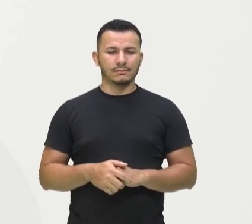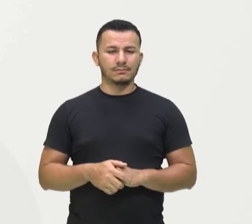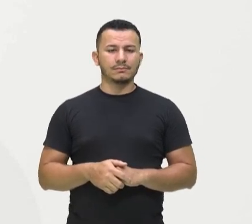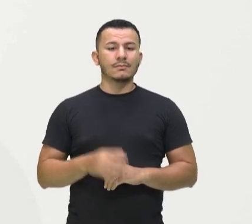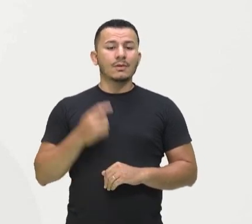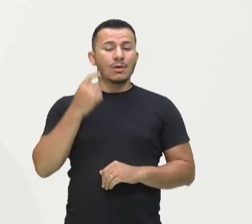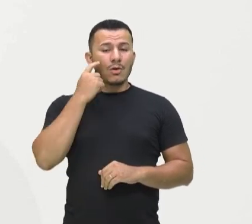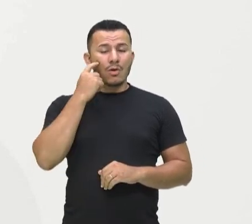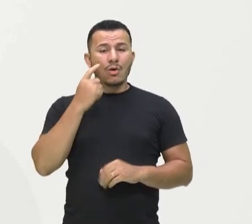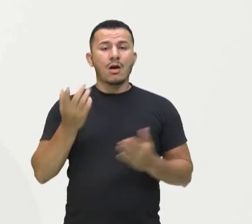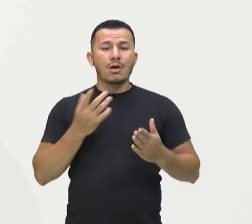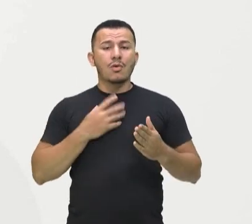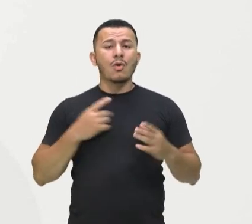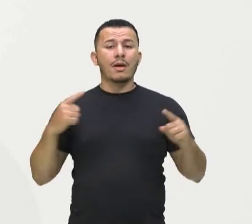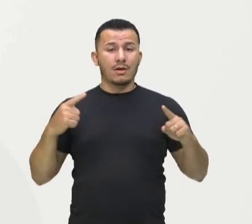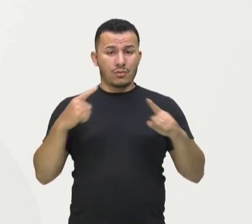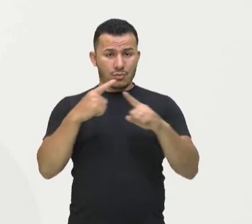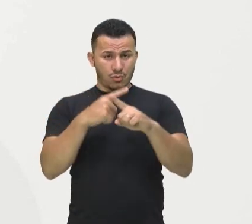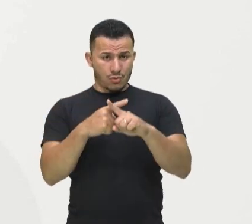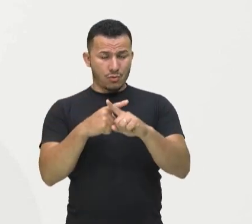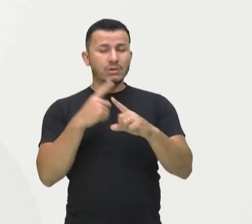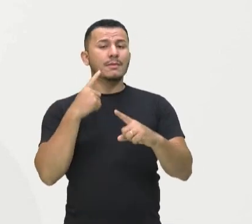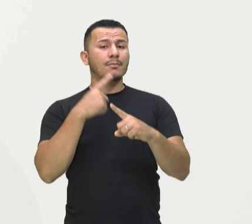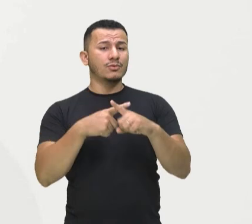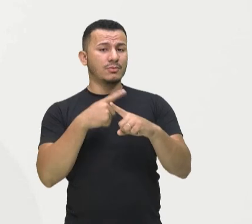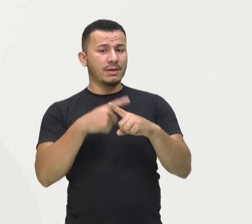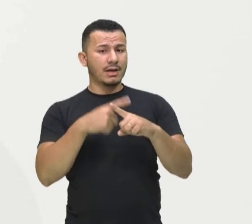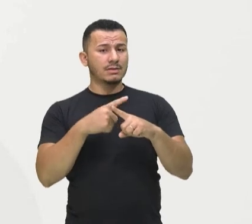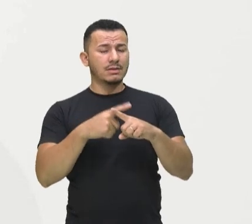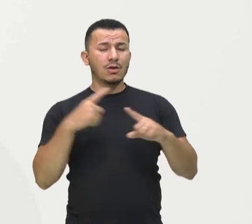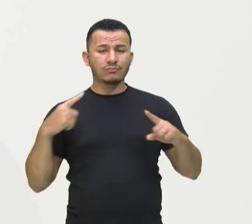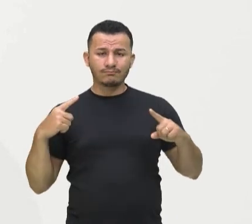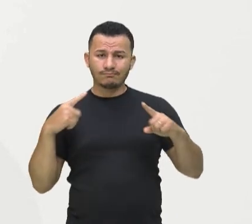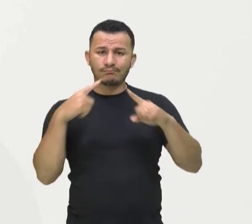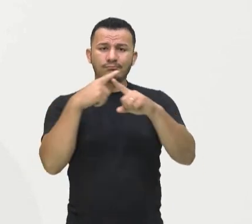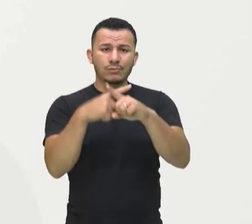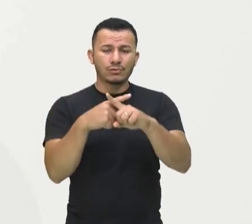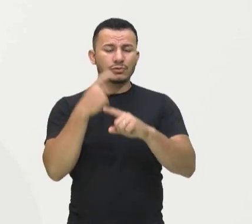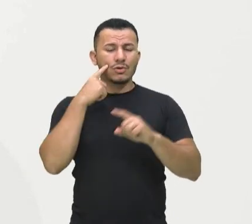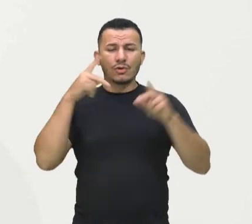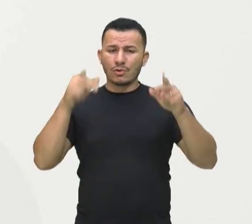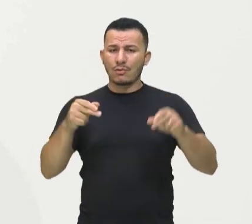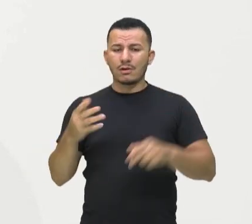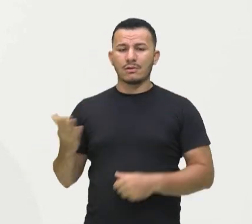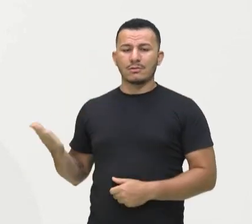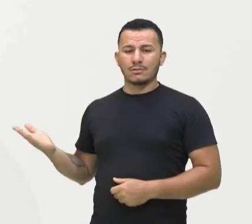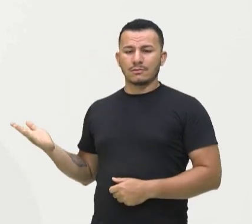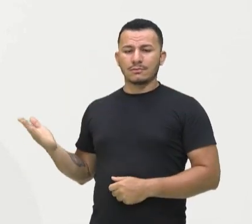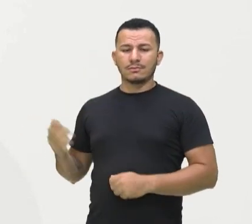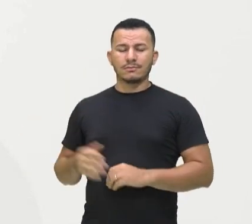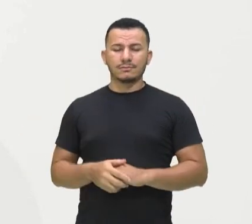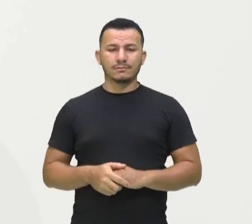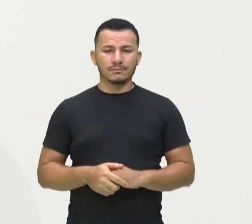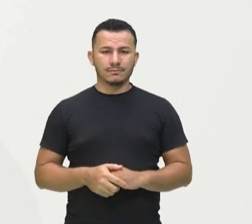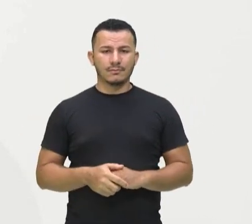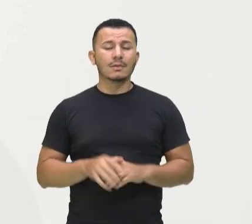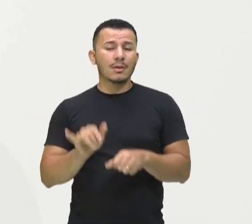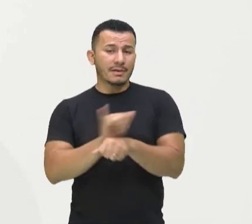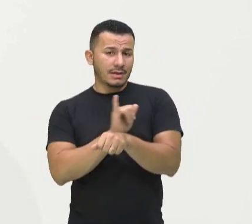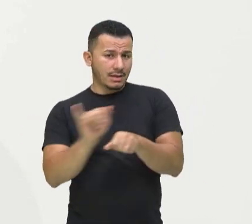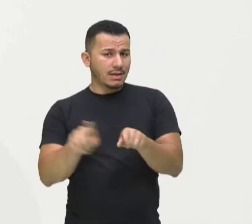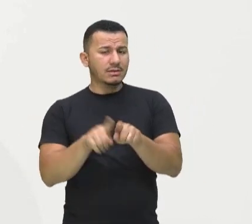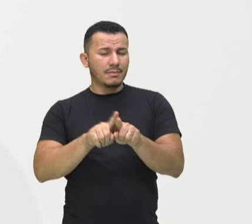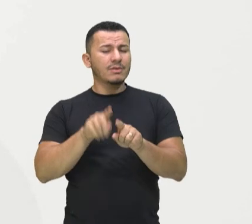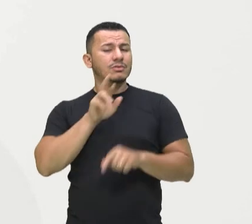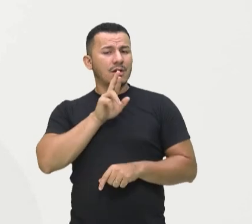cruzado, ó. Vai multiplicar cruzado como o professor indicou aqui mesmo, ó, desse jeito mesmo. É uma maneira de resolver a